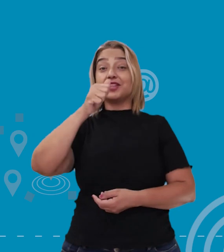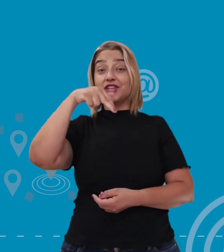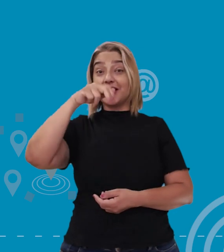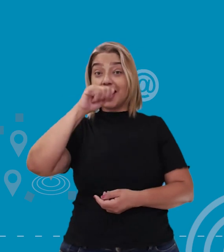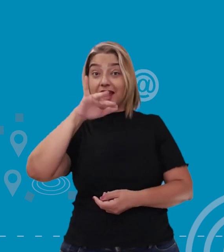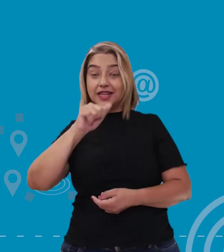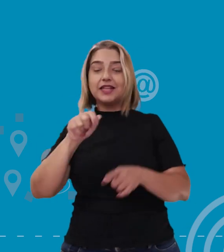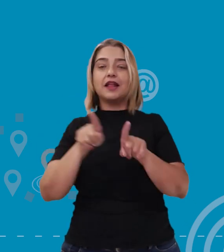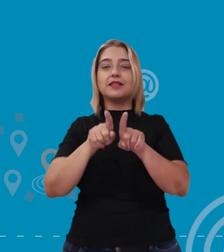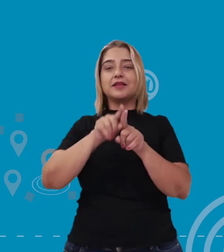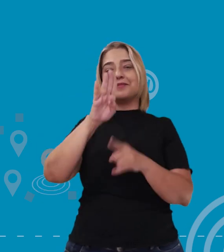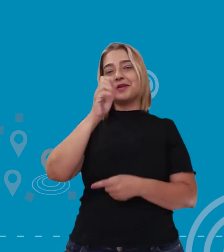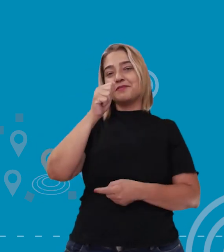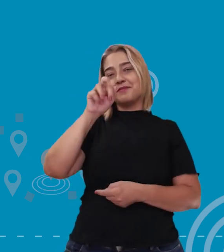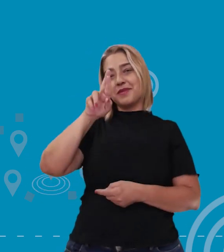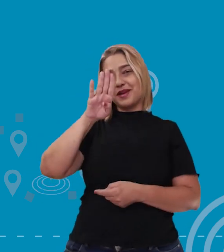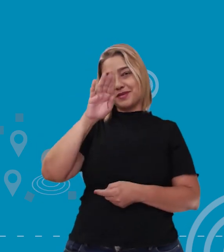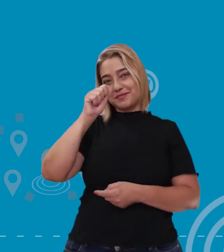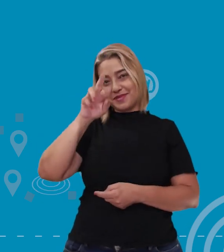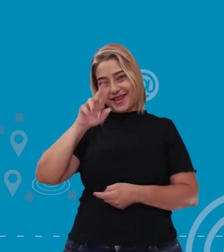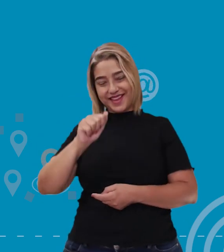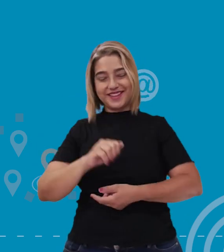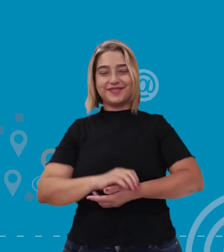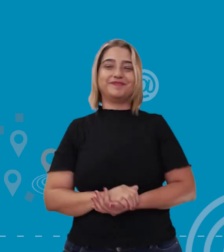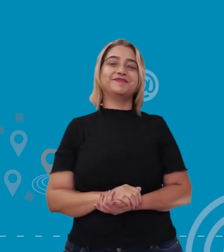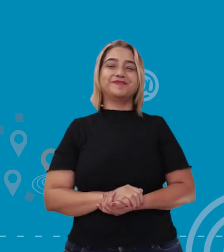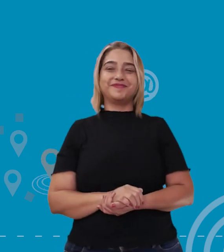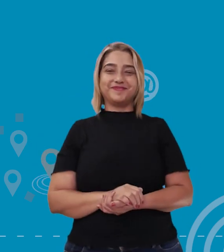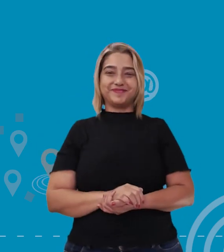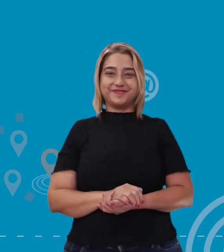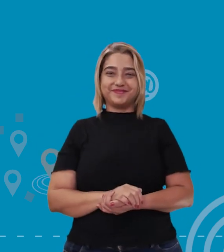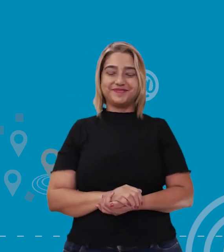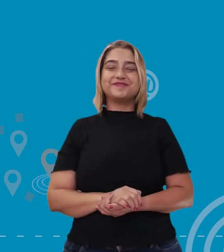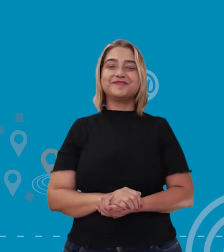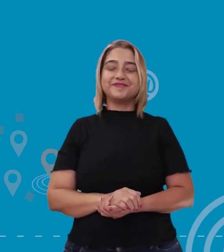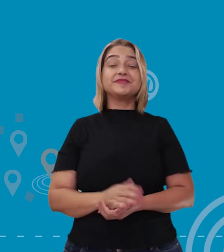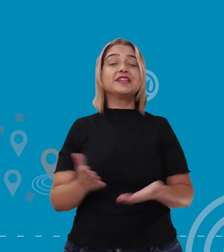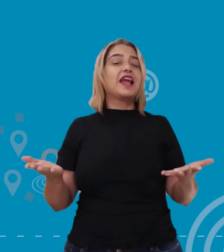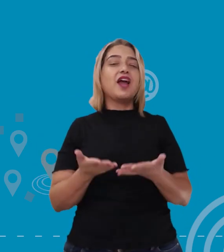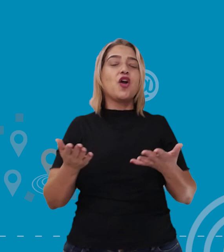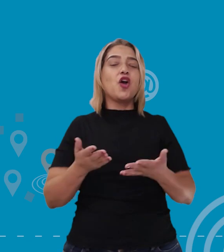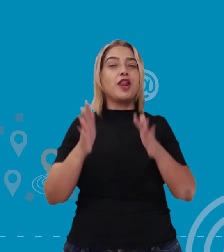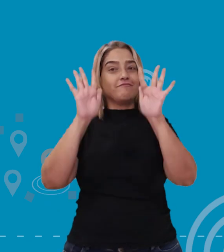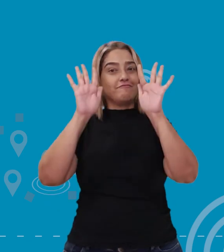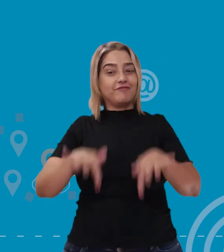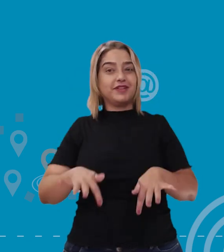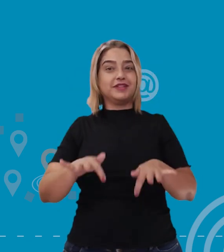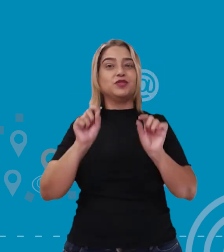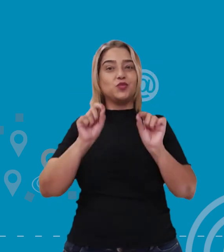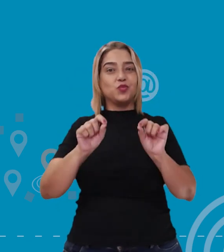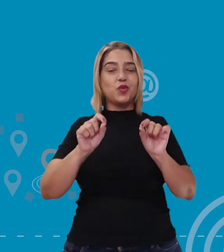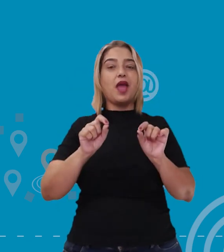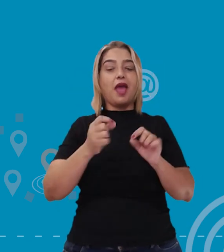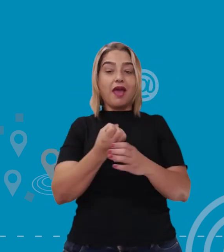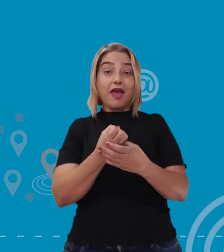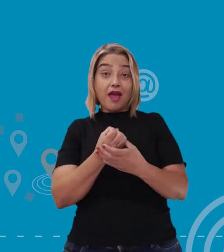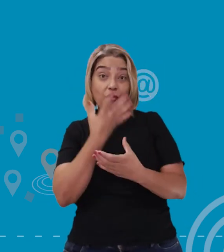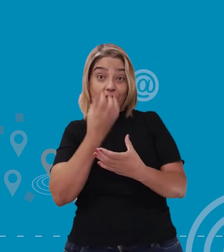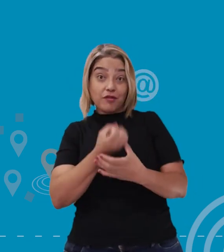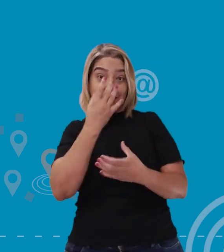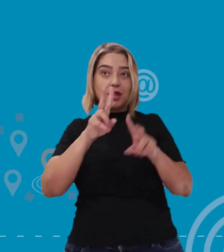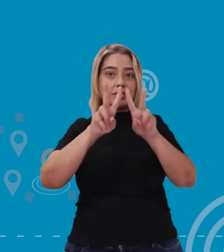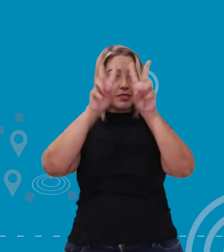e Bárbara Suparitz. E encerramos a série Alfabetização reafirmando